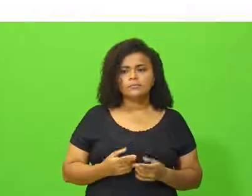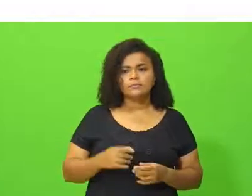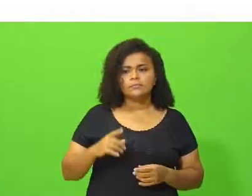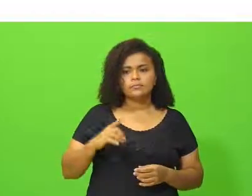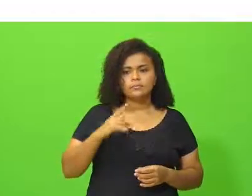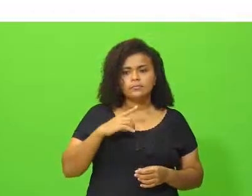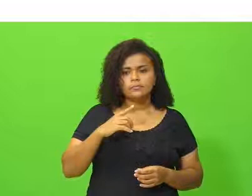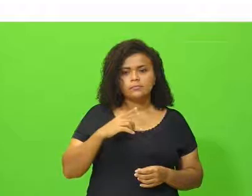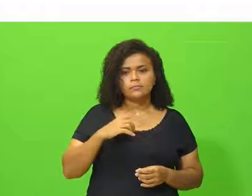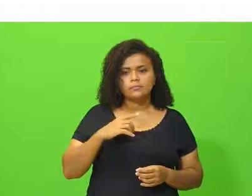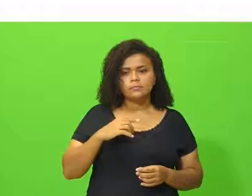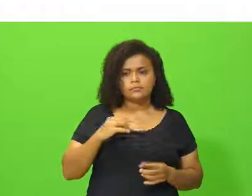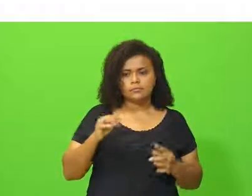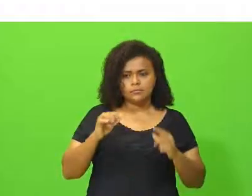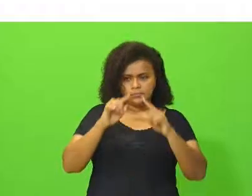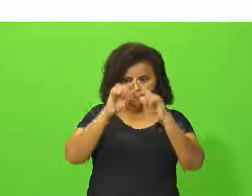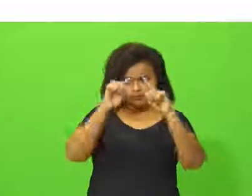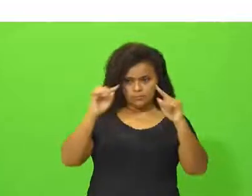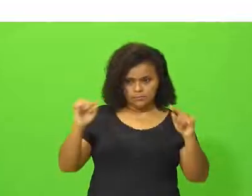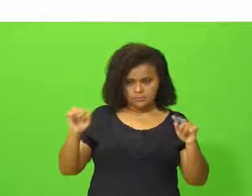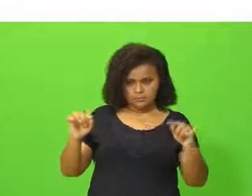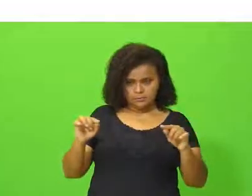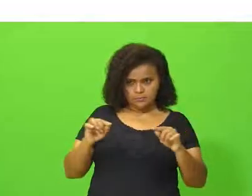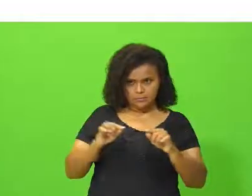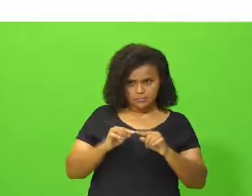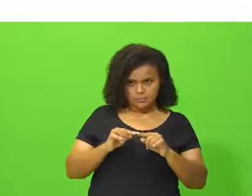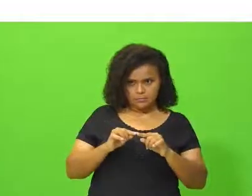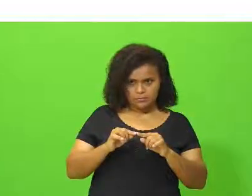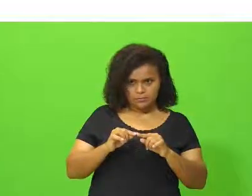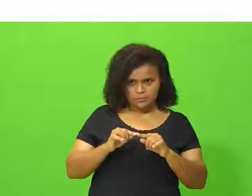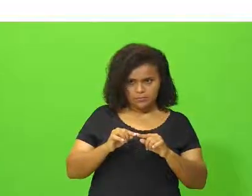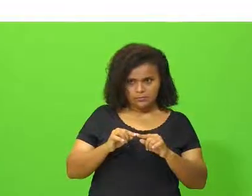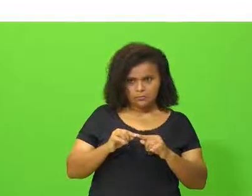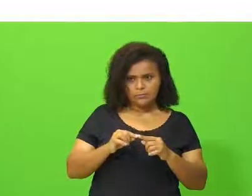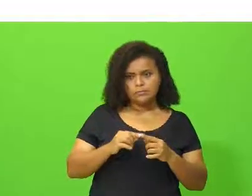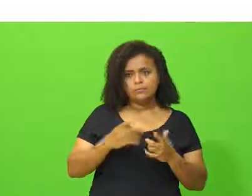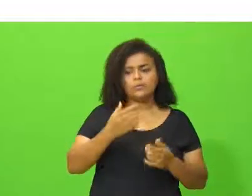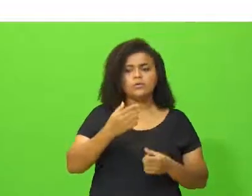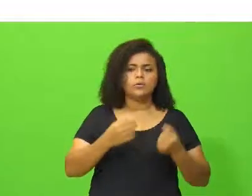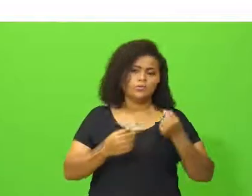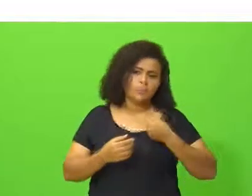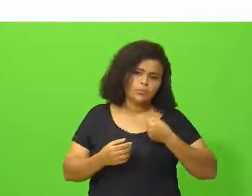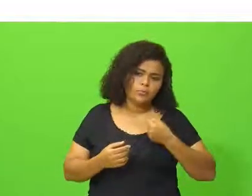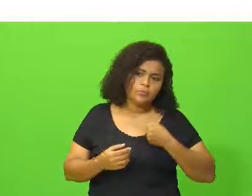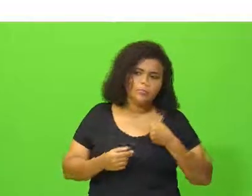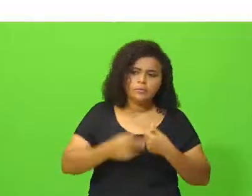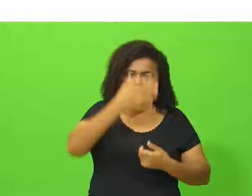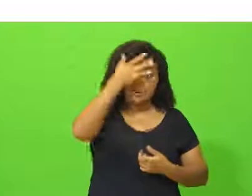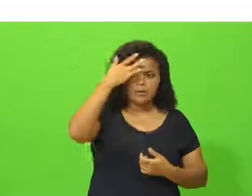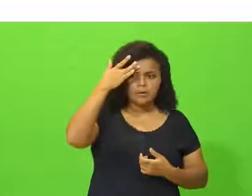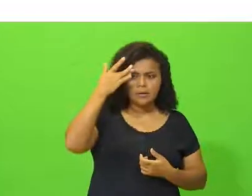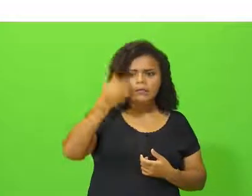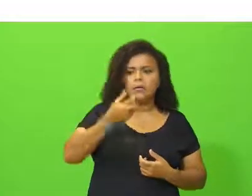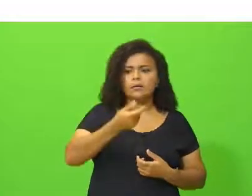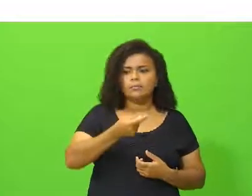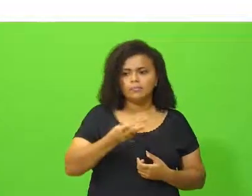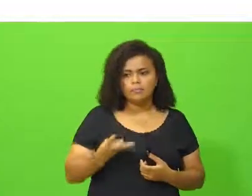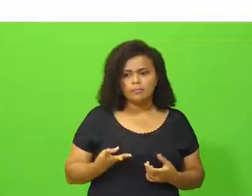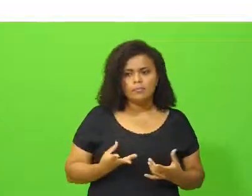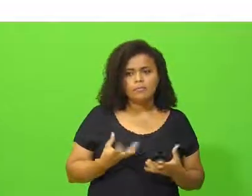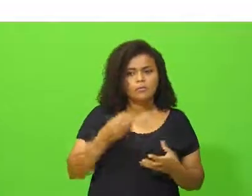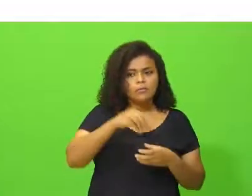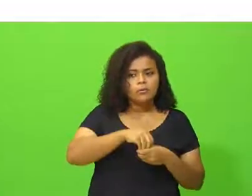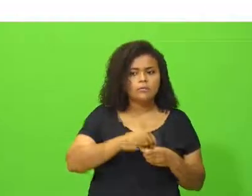representado numa pirâmide, número de pessoas, e aí, basicamente, nós vamos ver